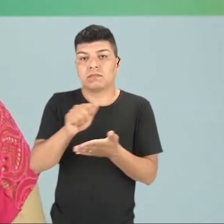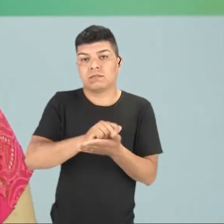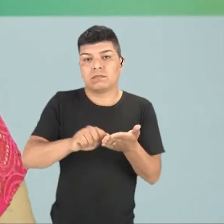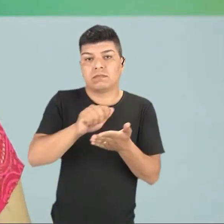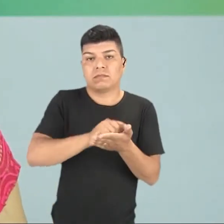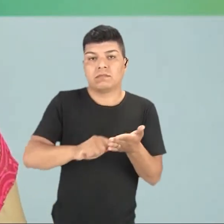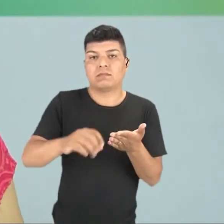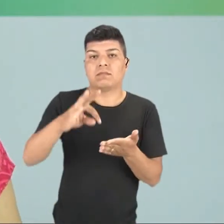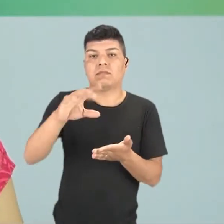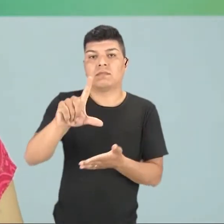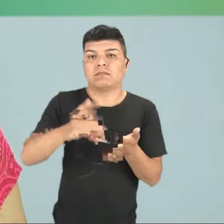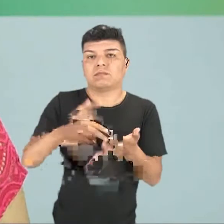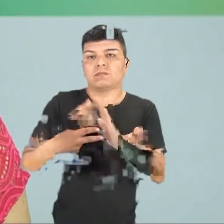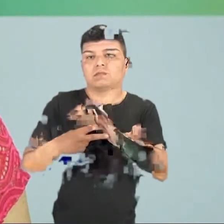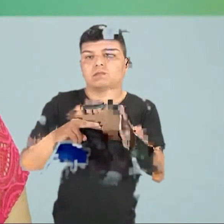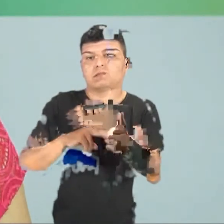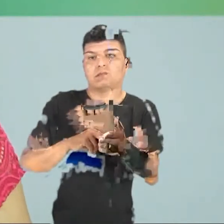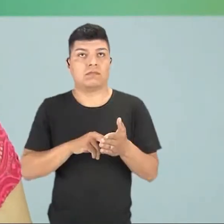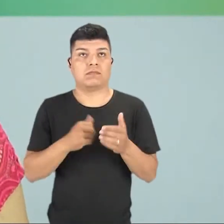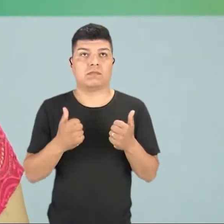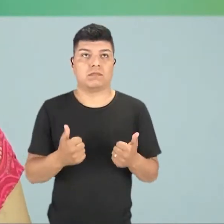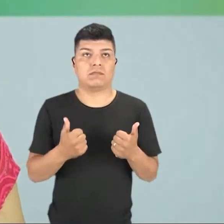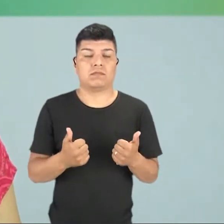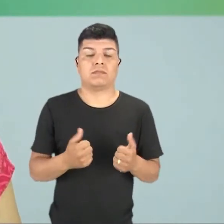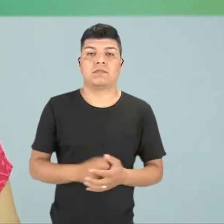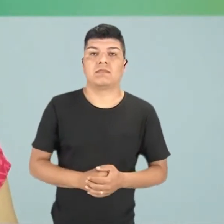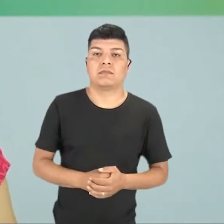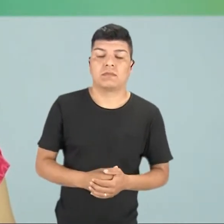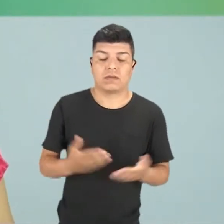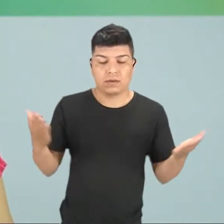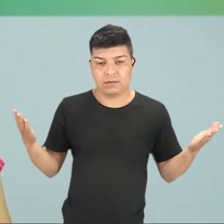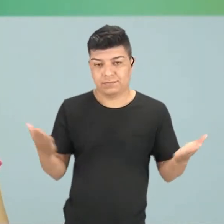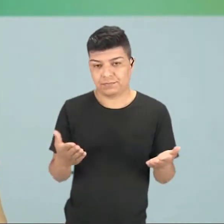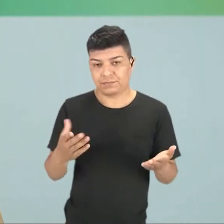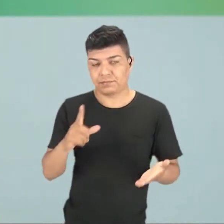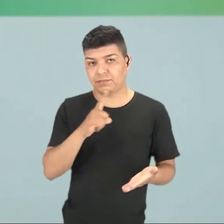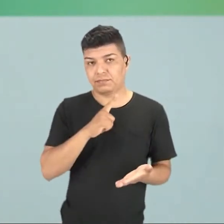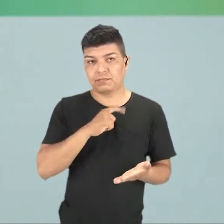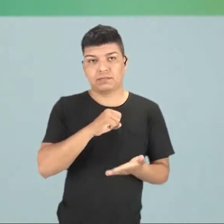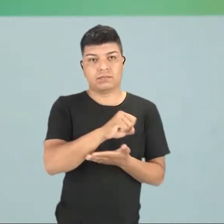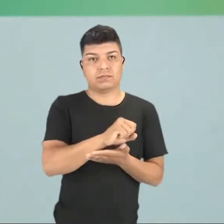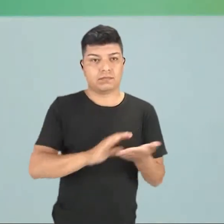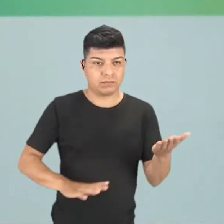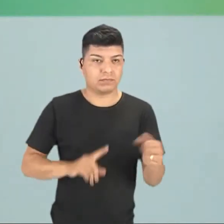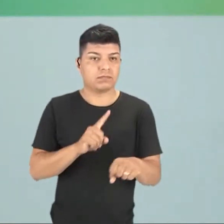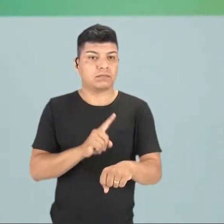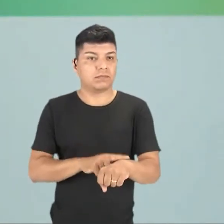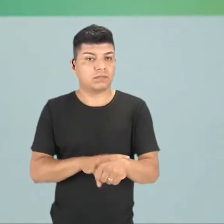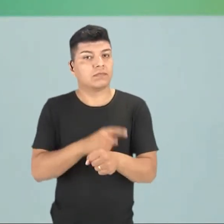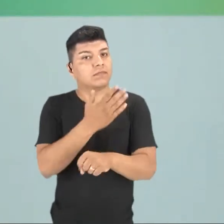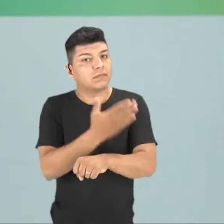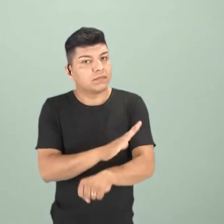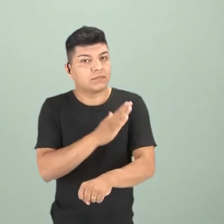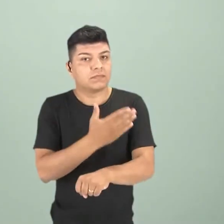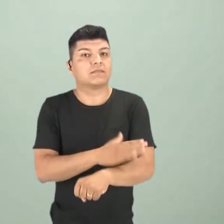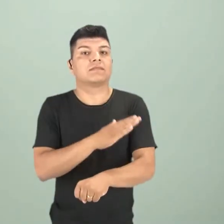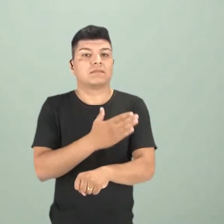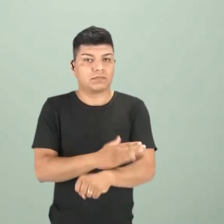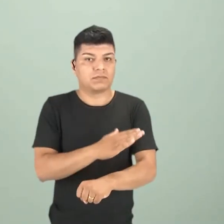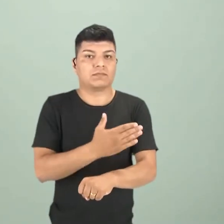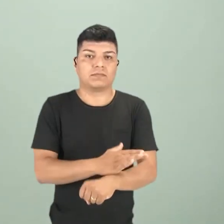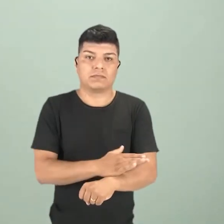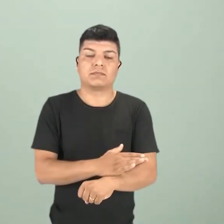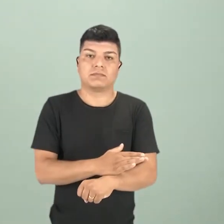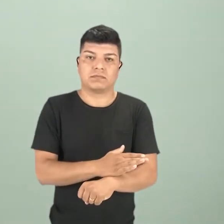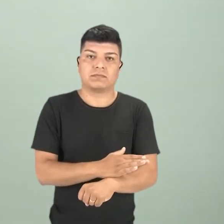vocês têm ao lado o que significa em português. Tá bom? Agora nós temos a nossa atividade, que é o momento que você